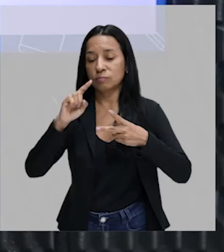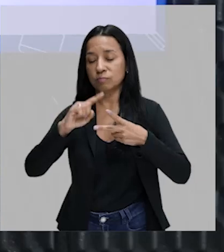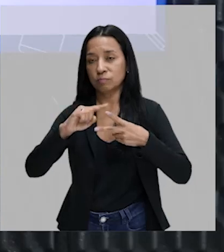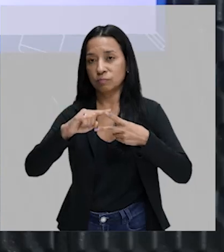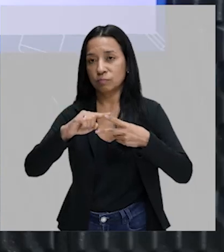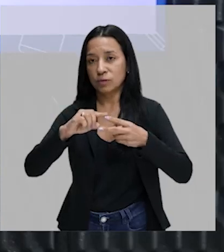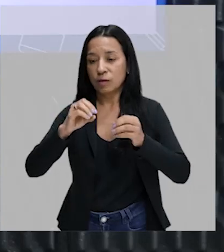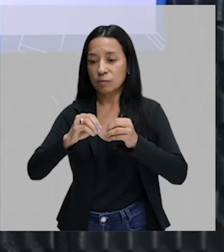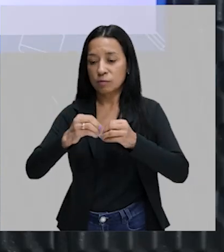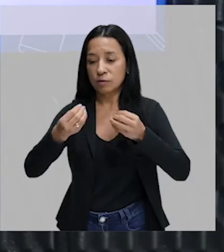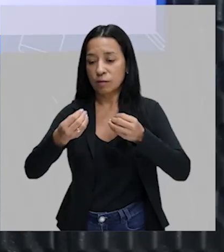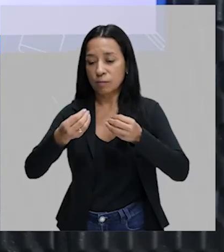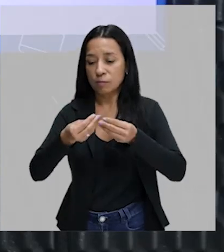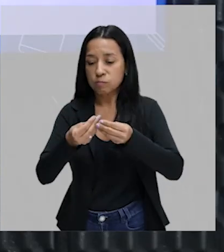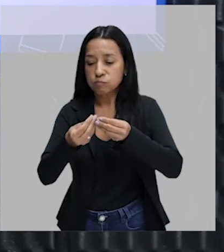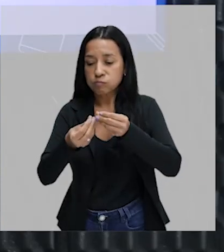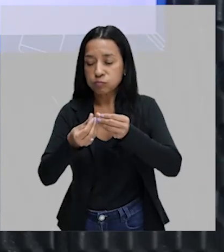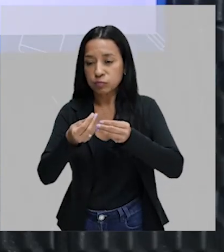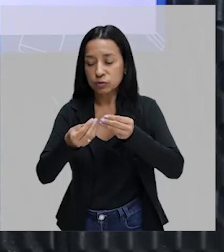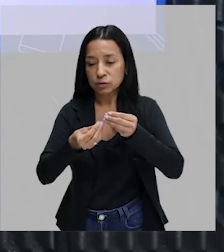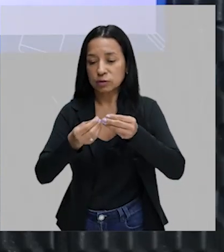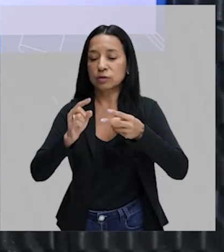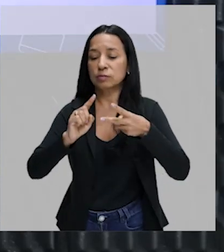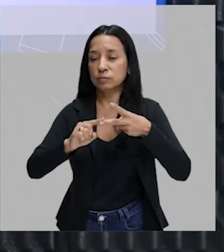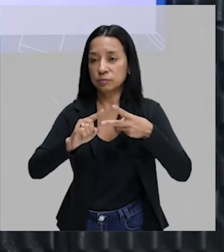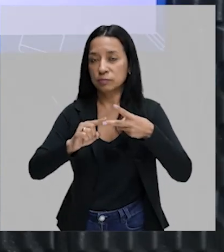quebra de substâncias.